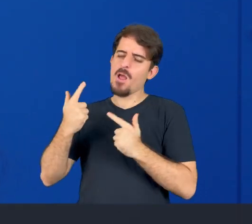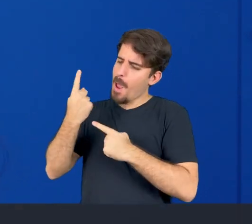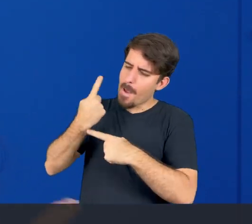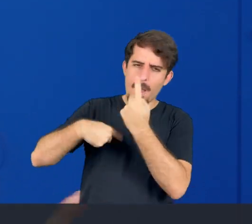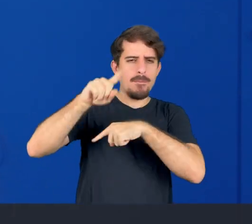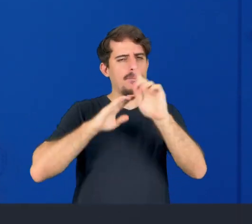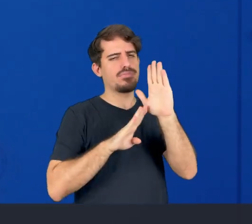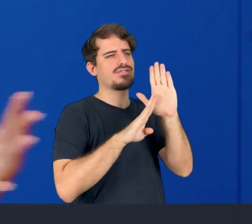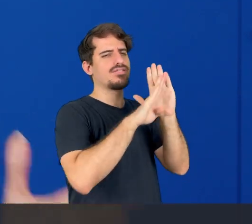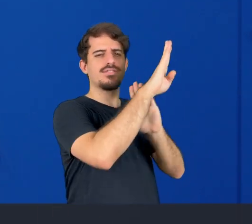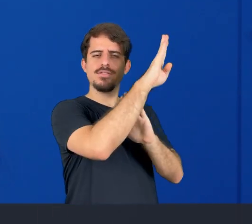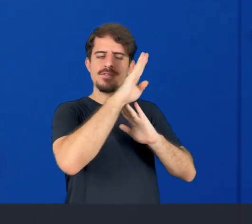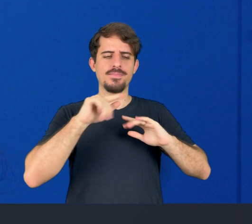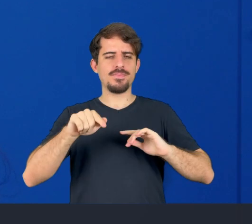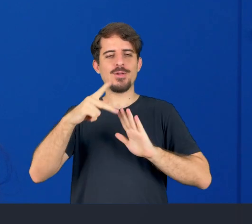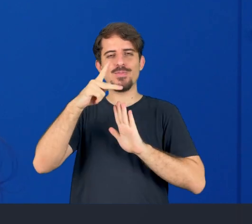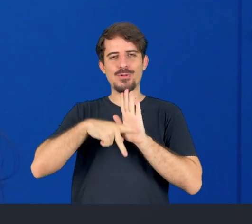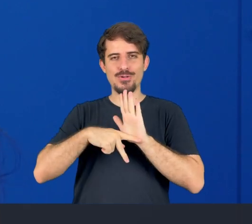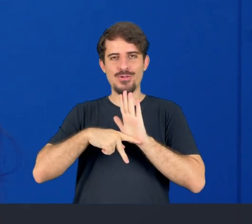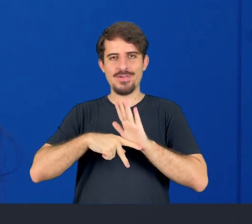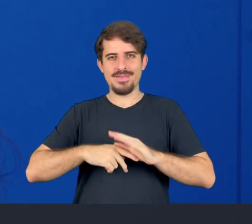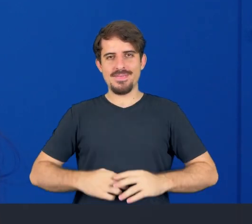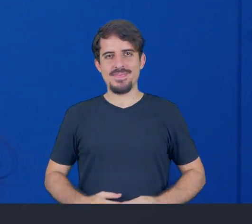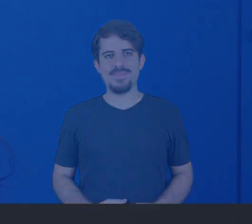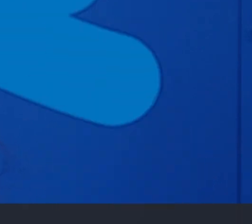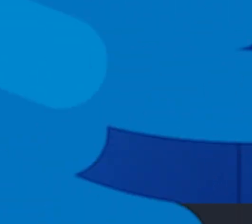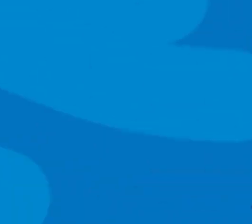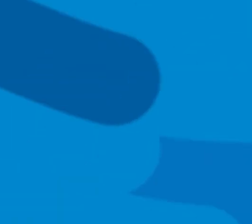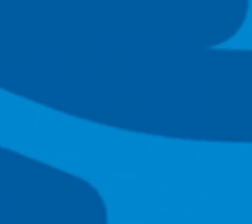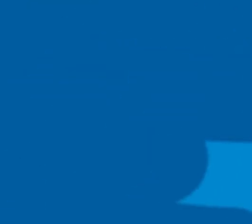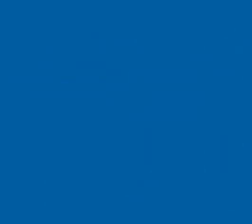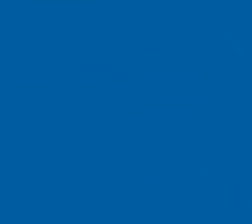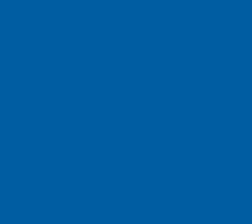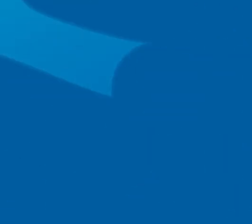tivemos muito êxito, muito sucesso, né, com esse projeto.